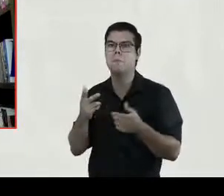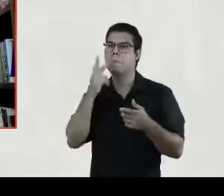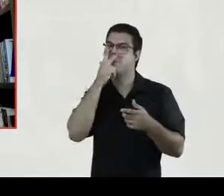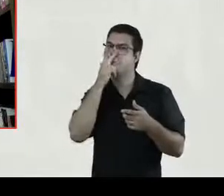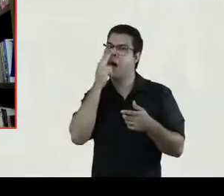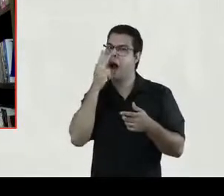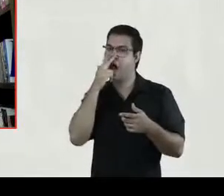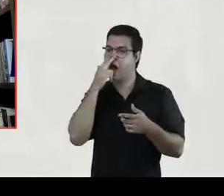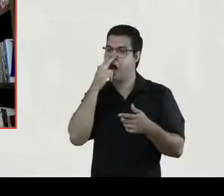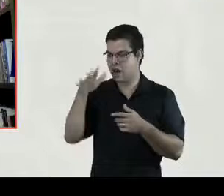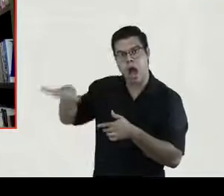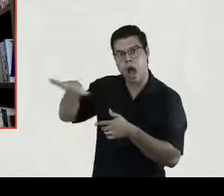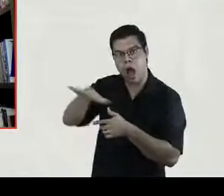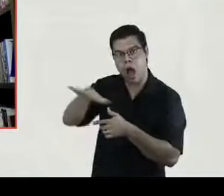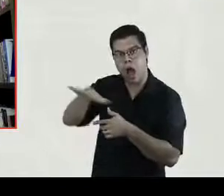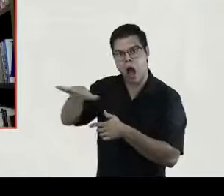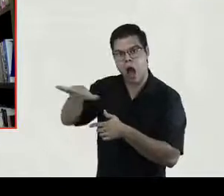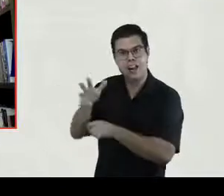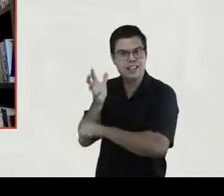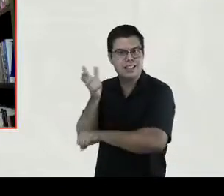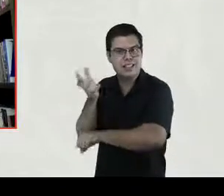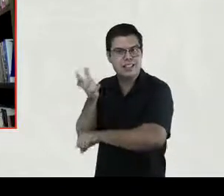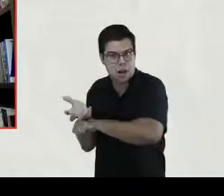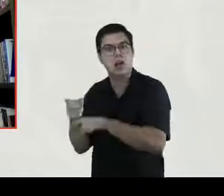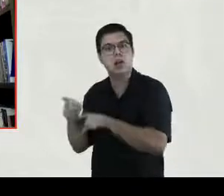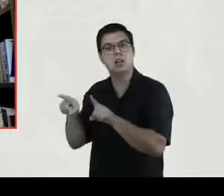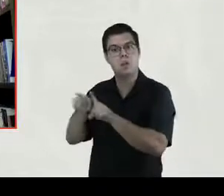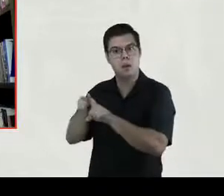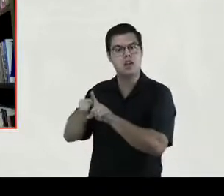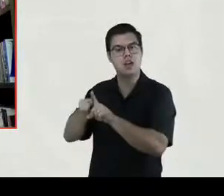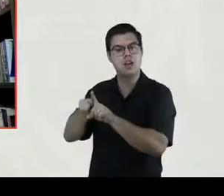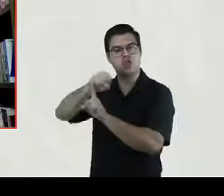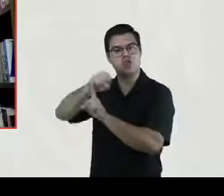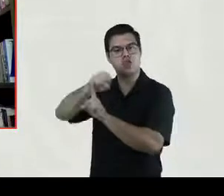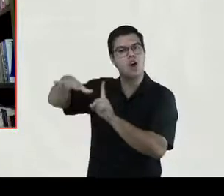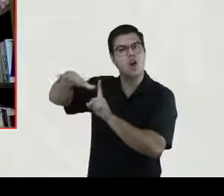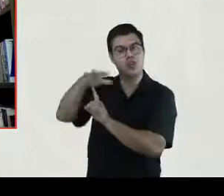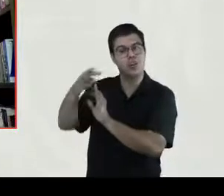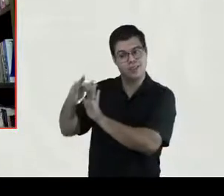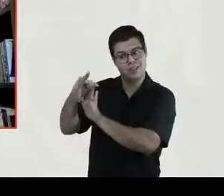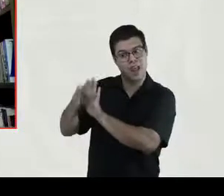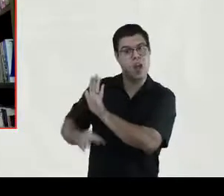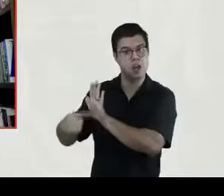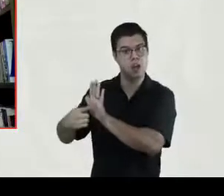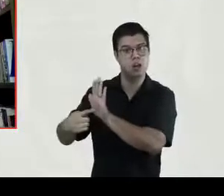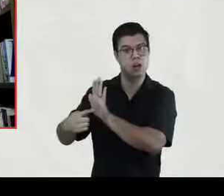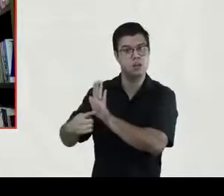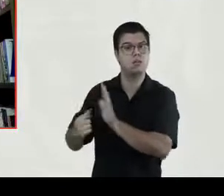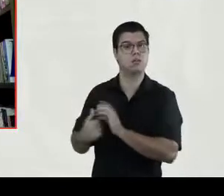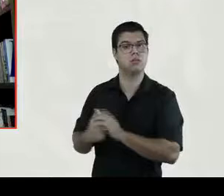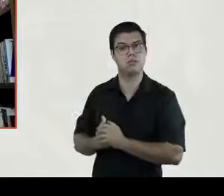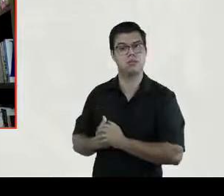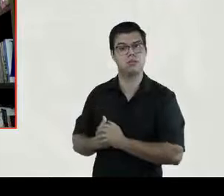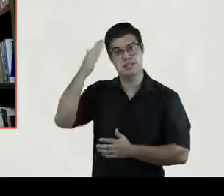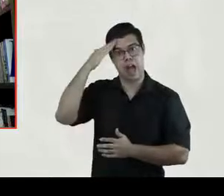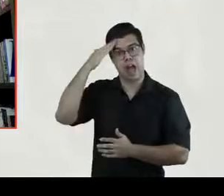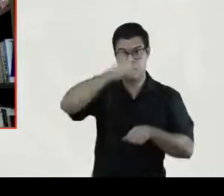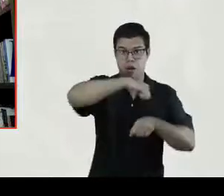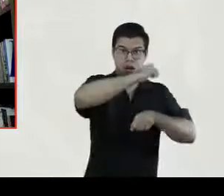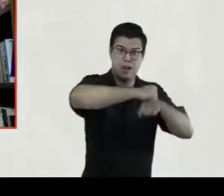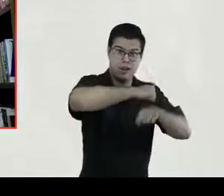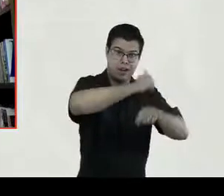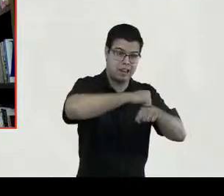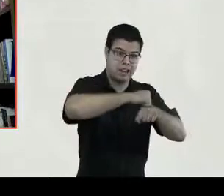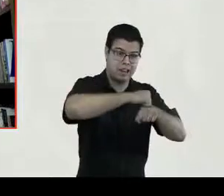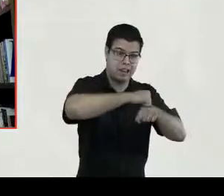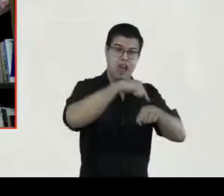campo disciplinar com a sociologia dos textos, ou seja, de uma leitura do objeto que vai para além da materialidade física e